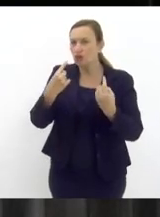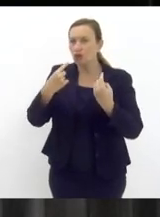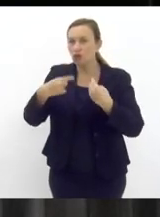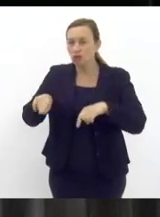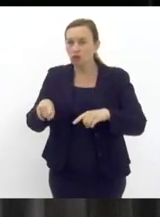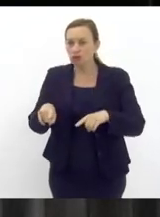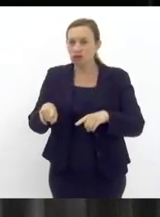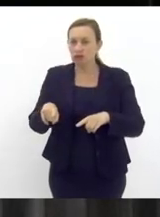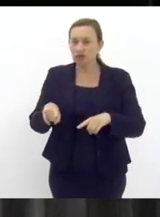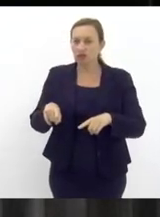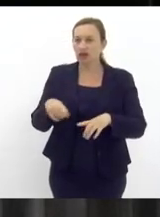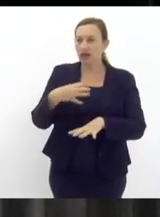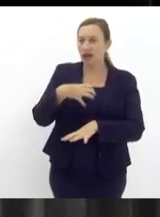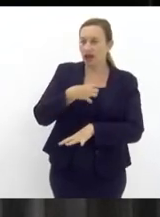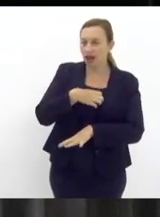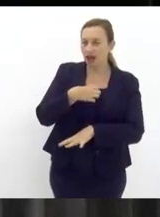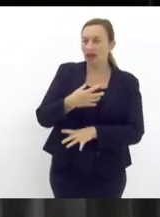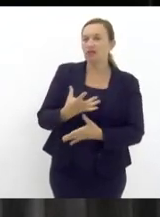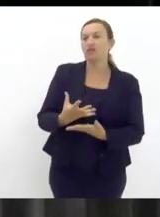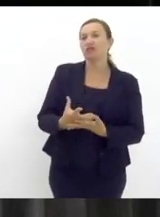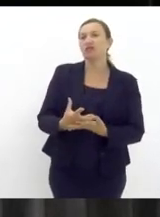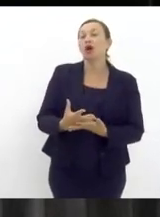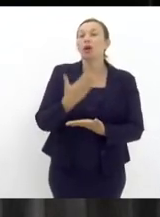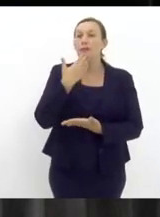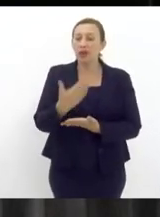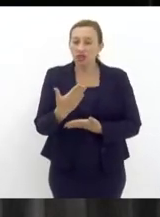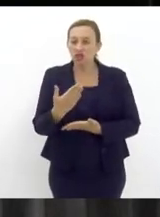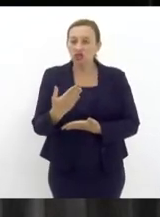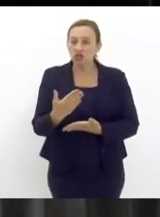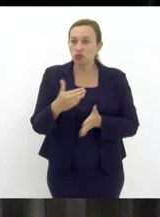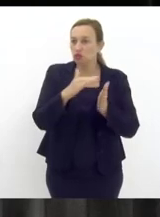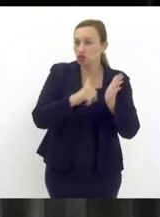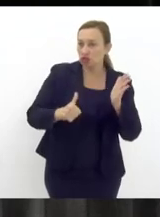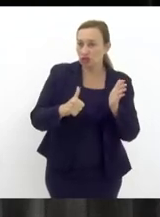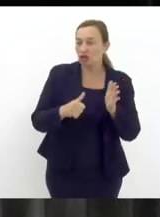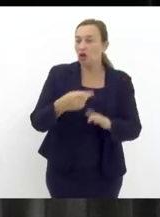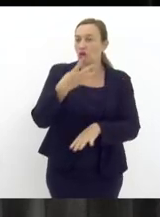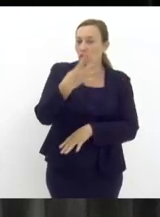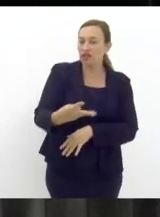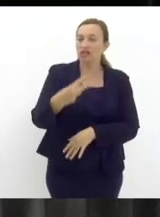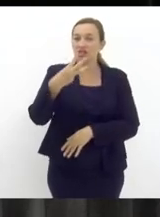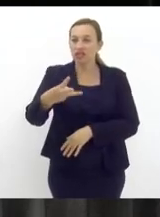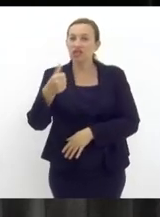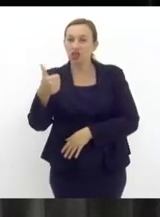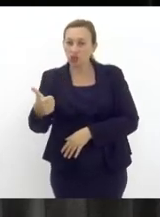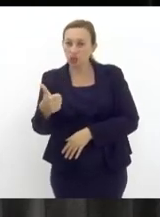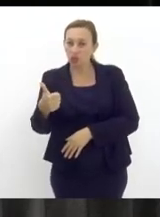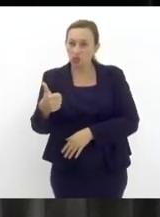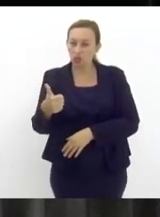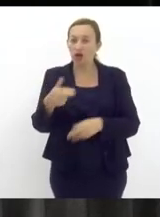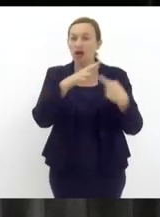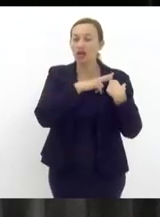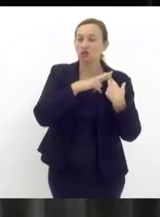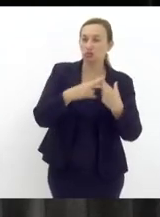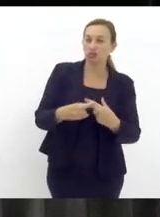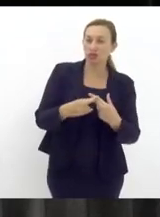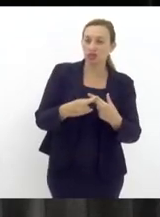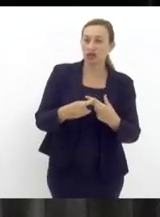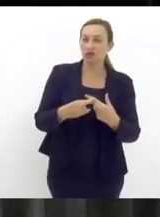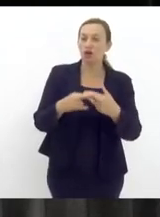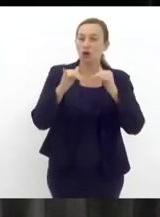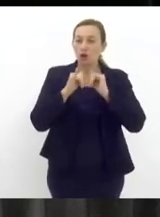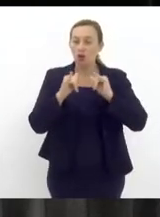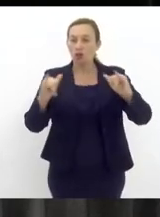e o governo pediu é a justiça a remoção de pelo menos 431 contas responsável por publicação